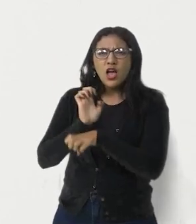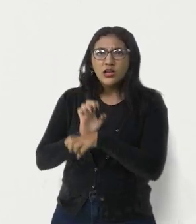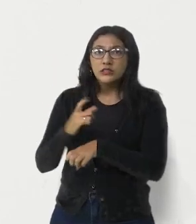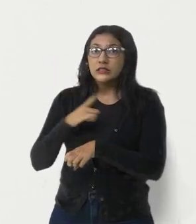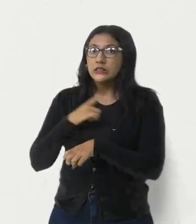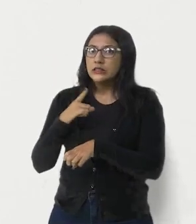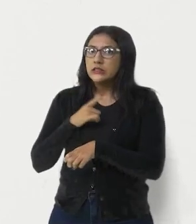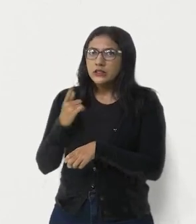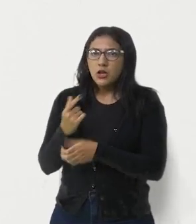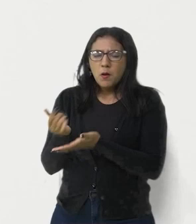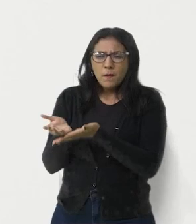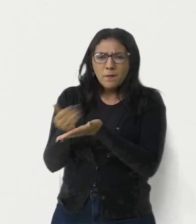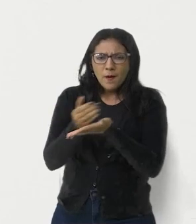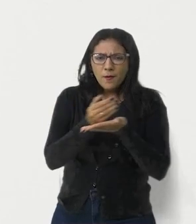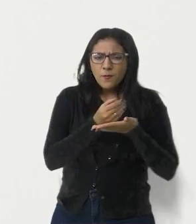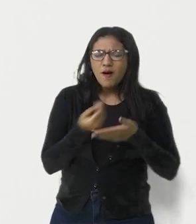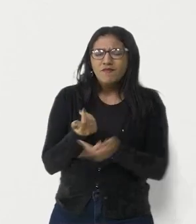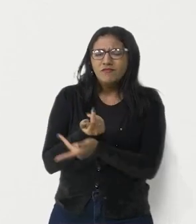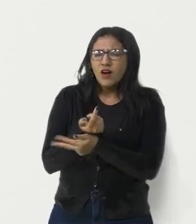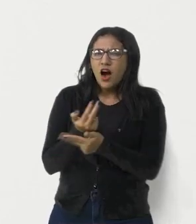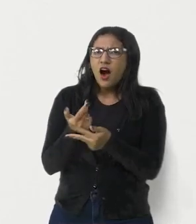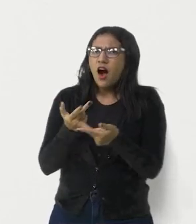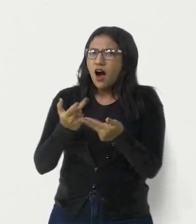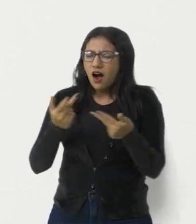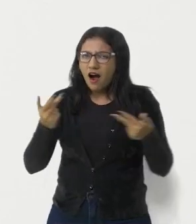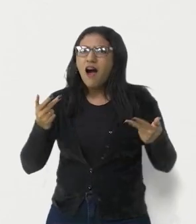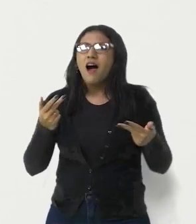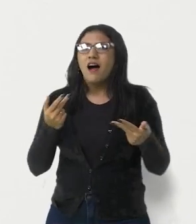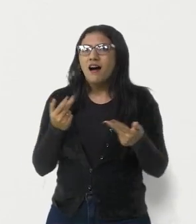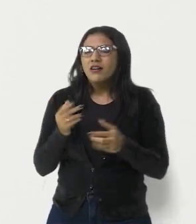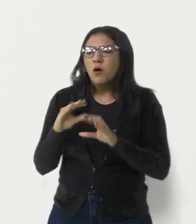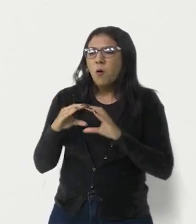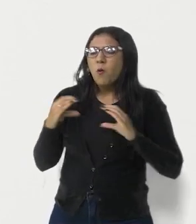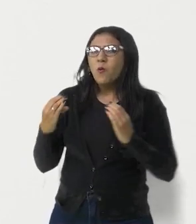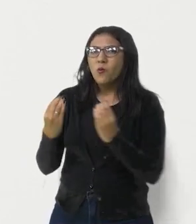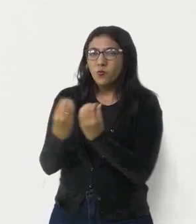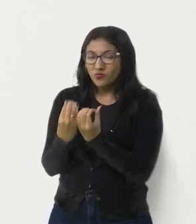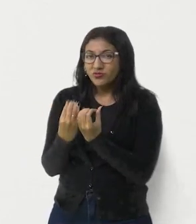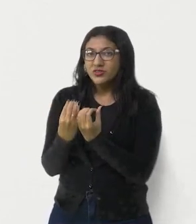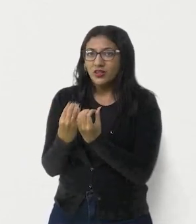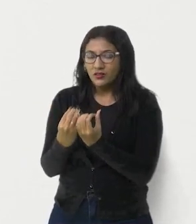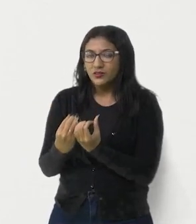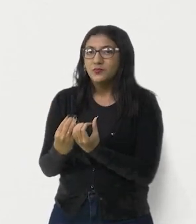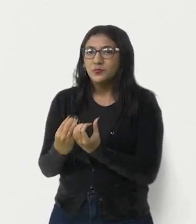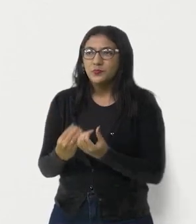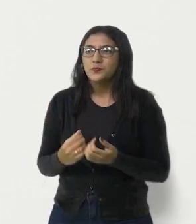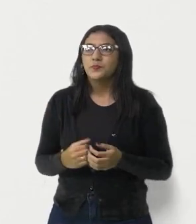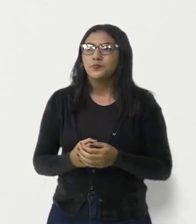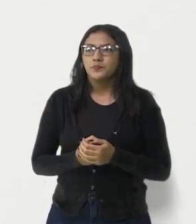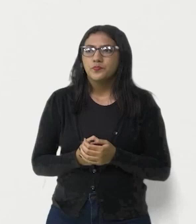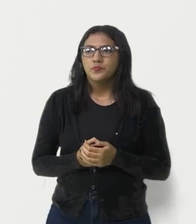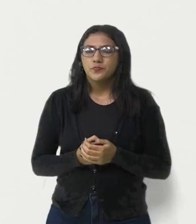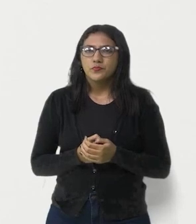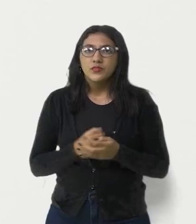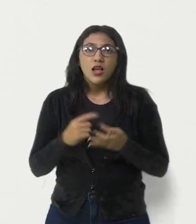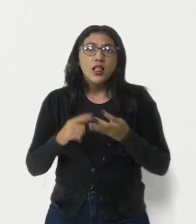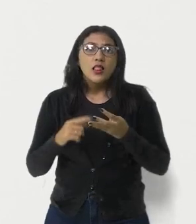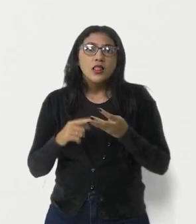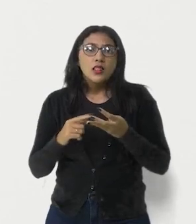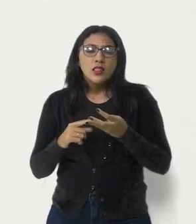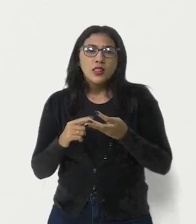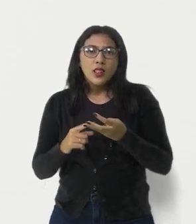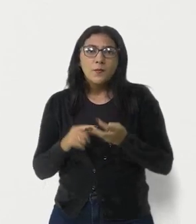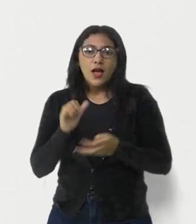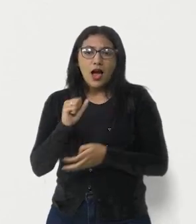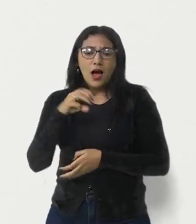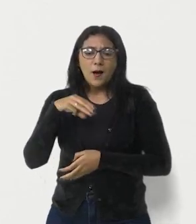estado que mais reconhece e titula as comunidades quilombolas no Brasil inteiro. A gente tem o estado do